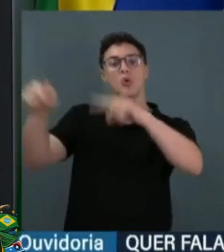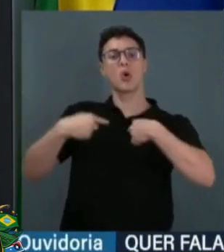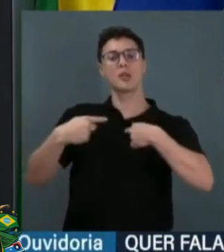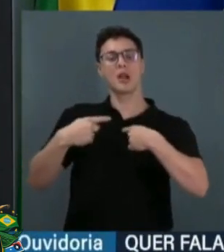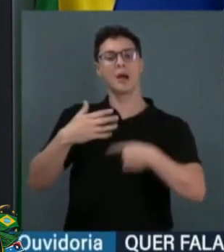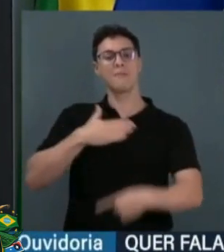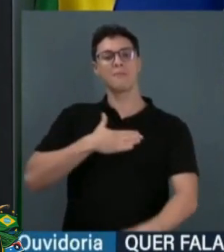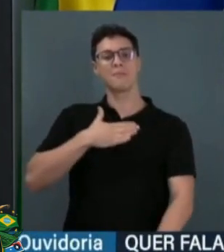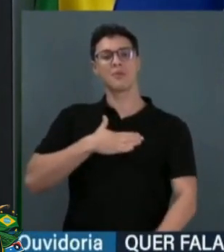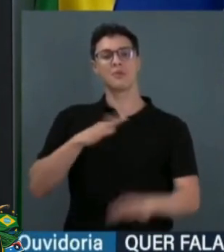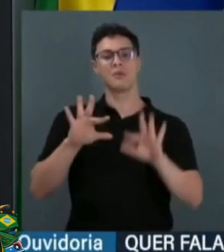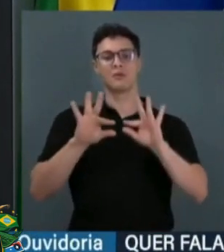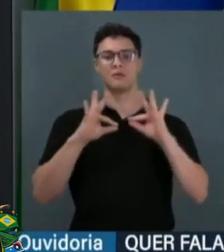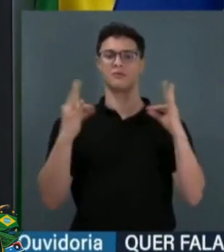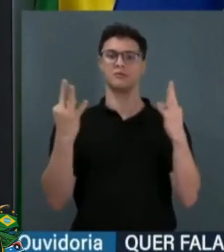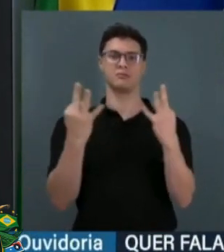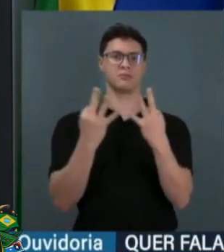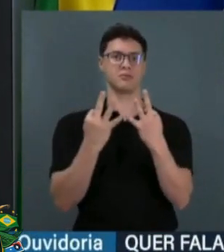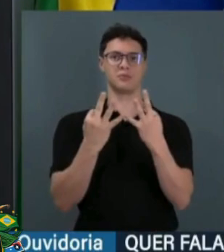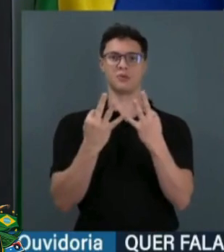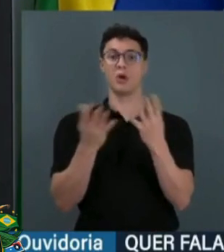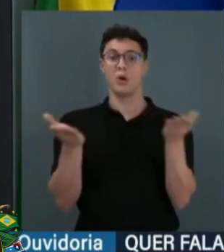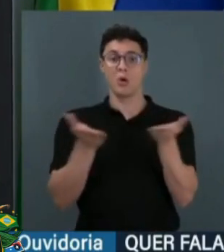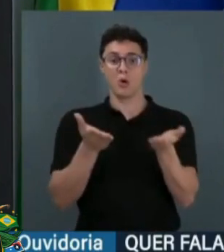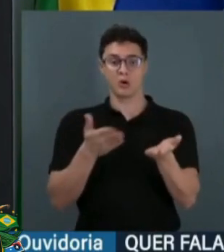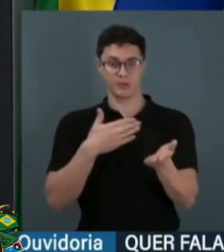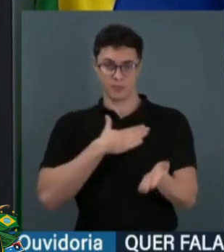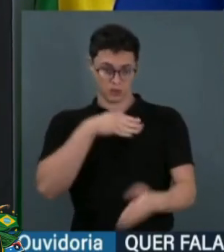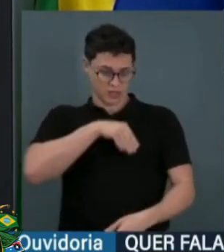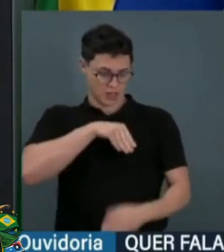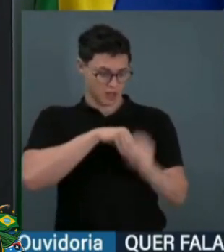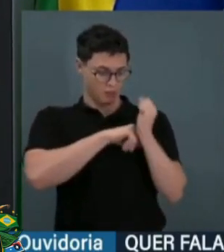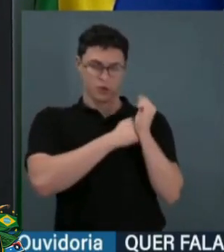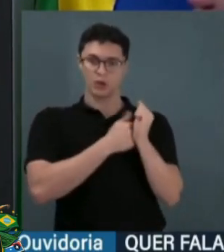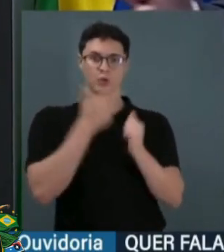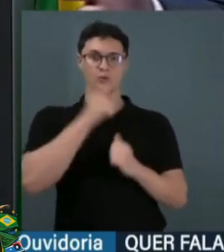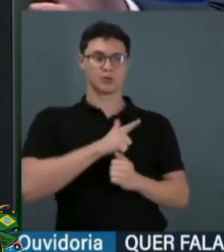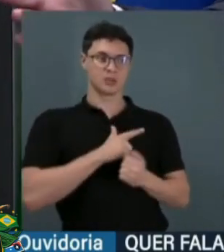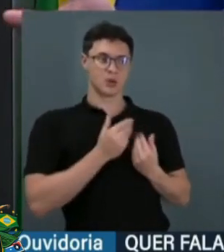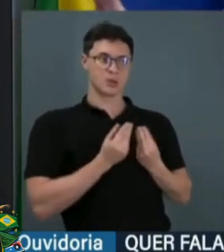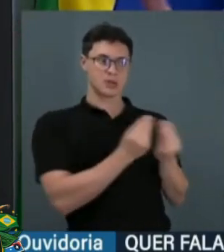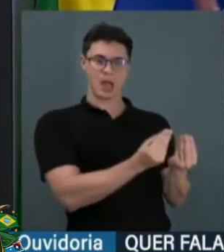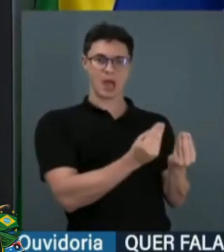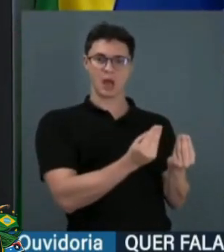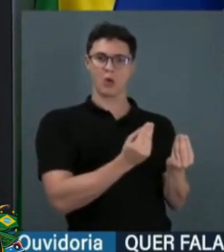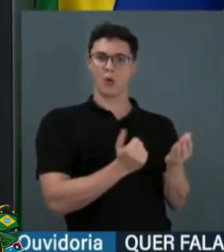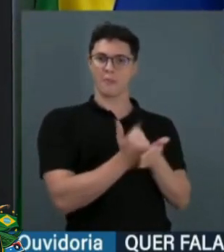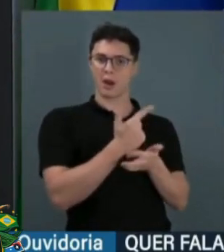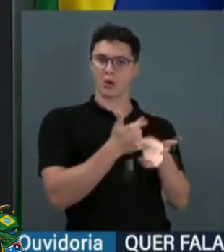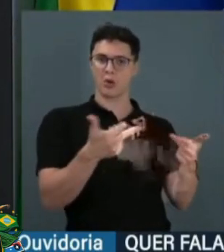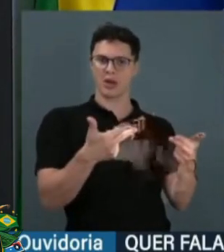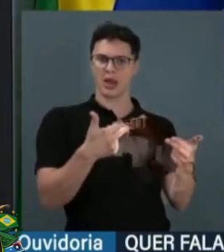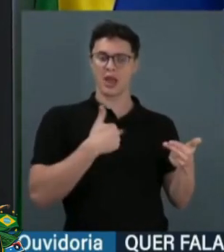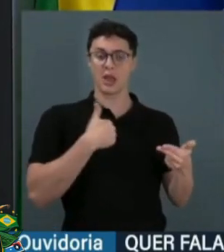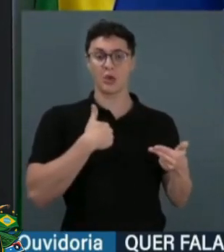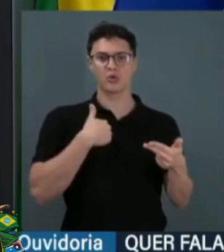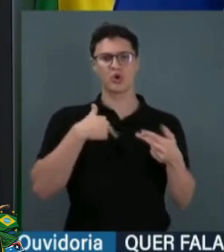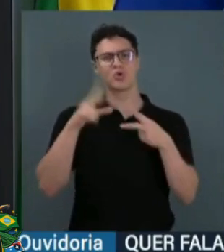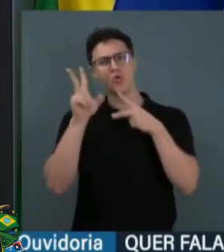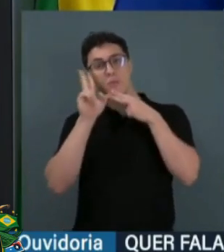família. Eu não consigo prover para minha família absolutamente nada. Eu não estou aqui dormindo no Congresso por